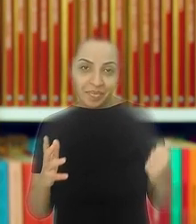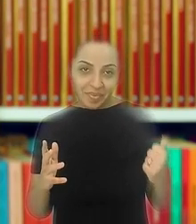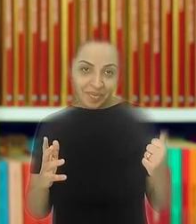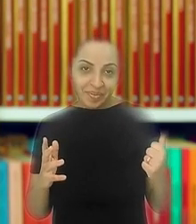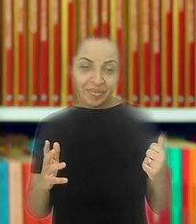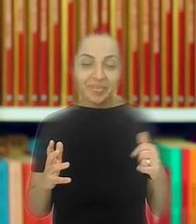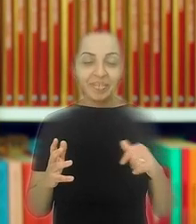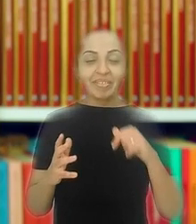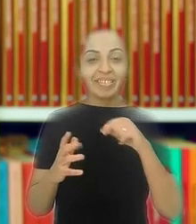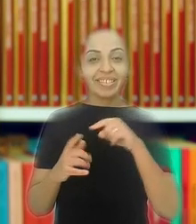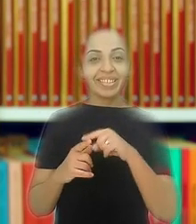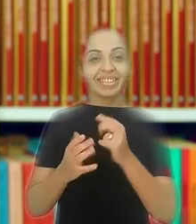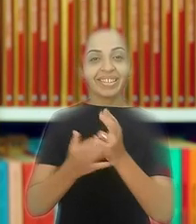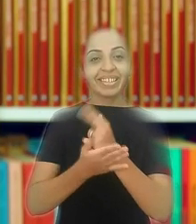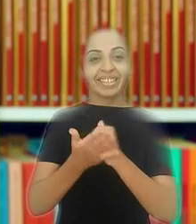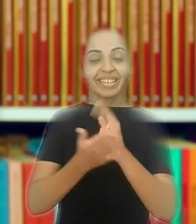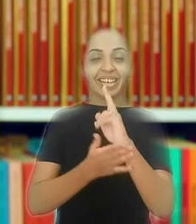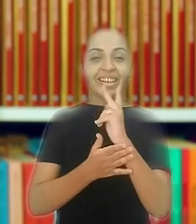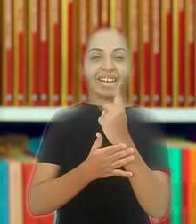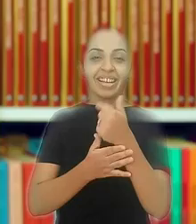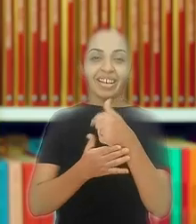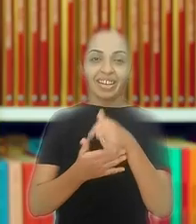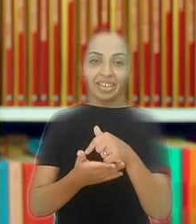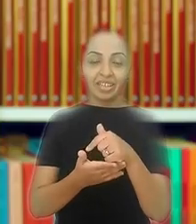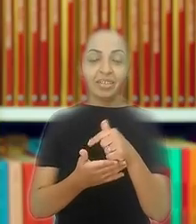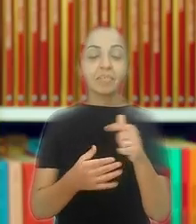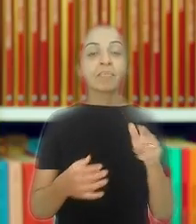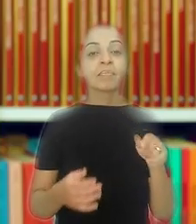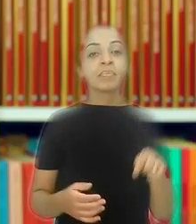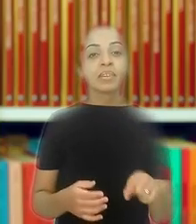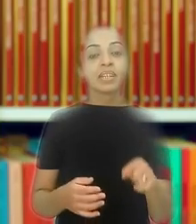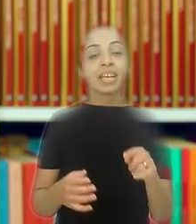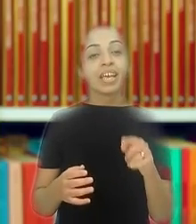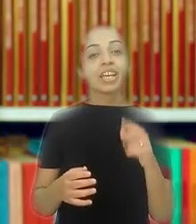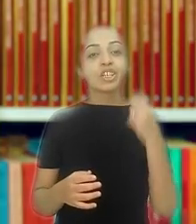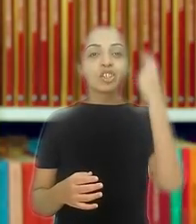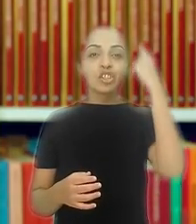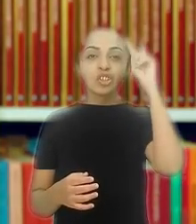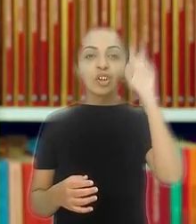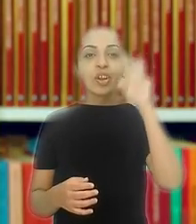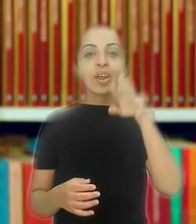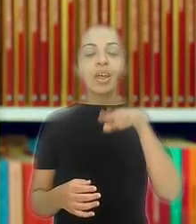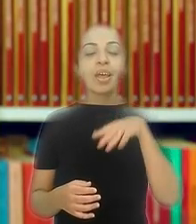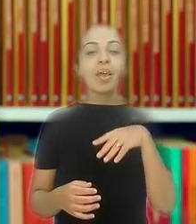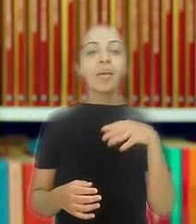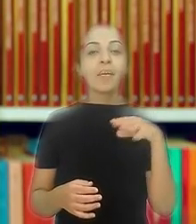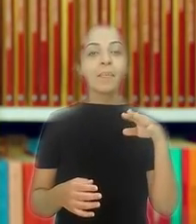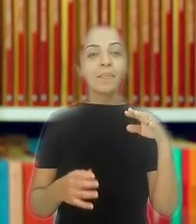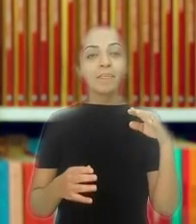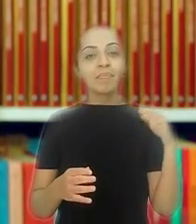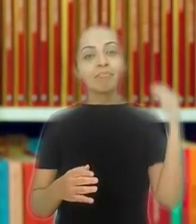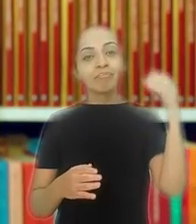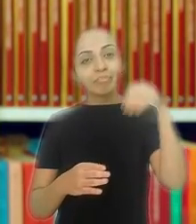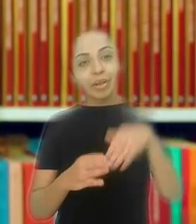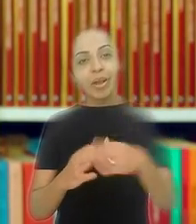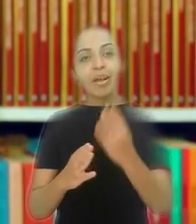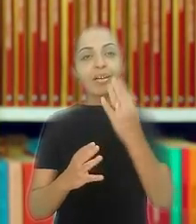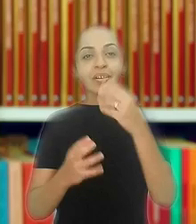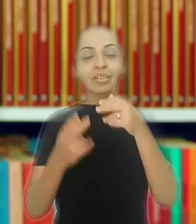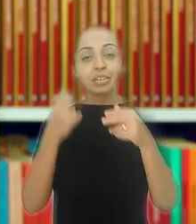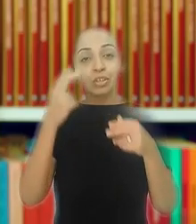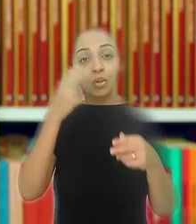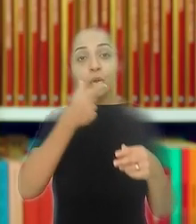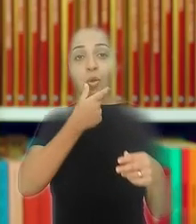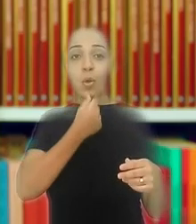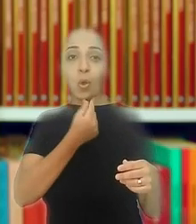aqui já de muitos leitores de HQ que conta a história dessa baleia e desse sujeito aqui que trabalha no correio